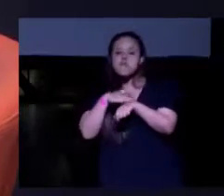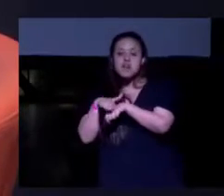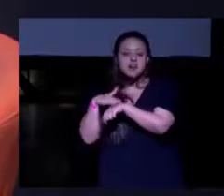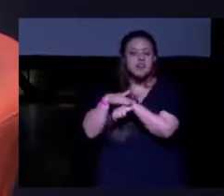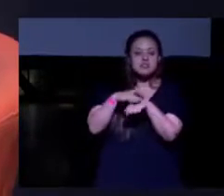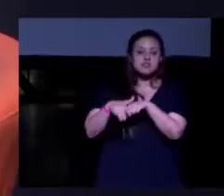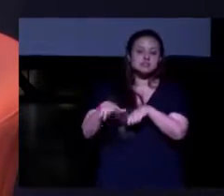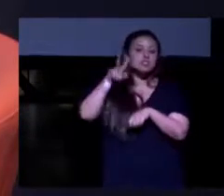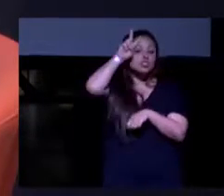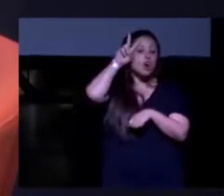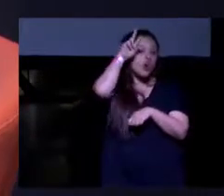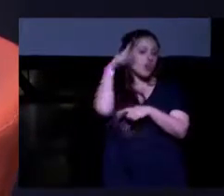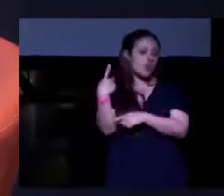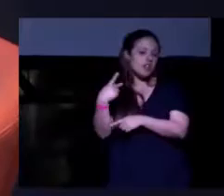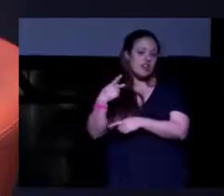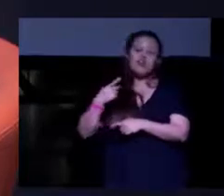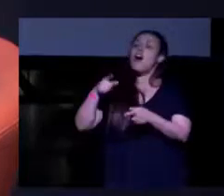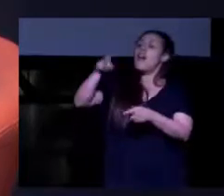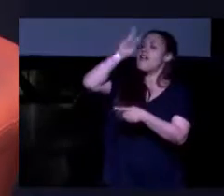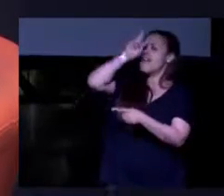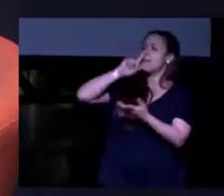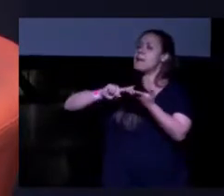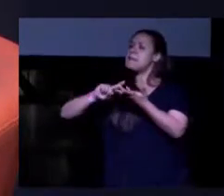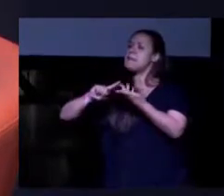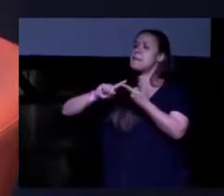A nossa história em comum